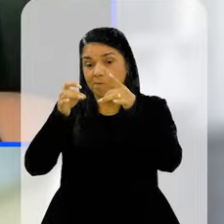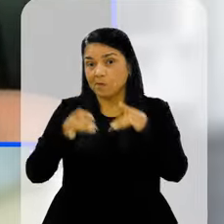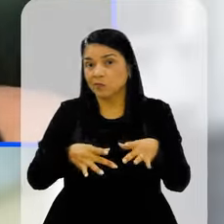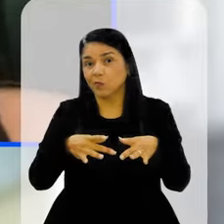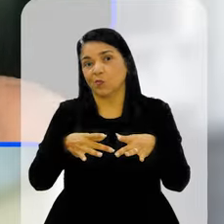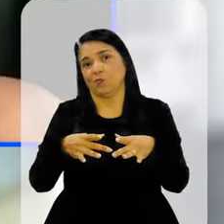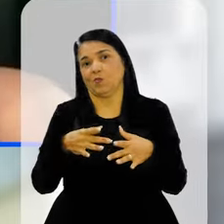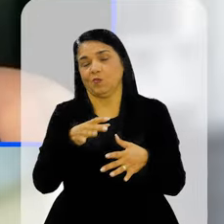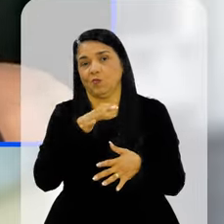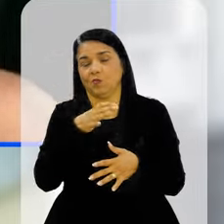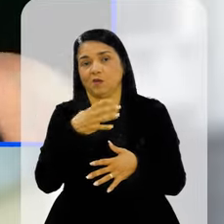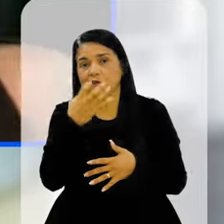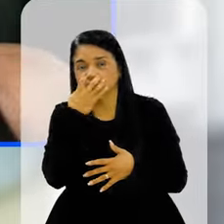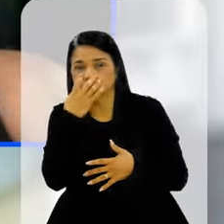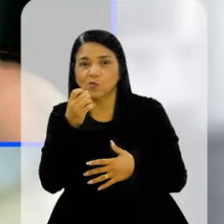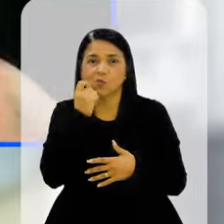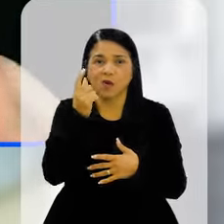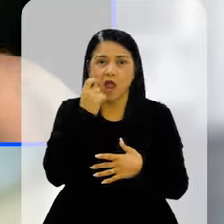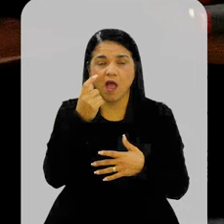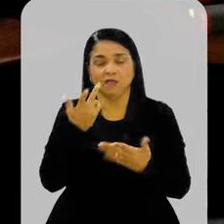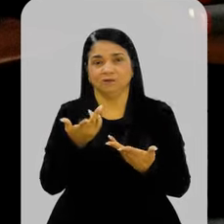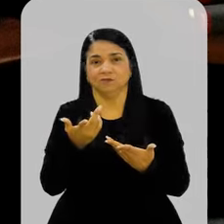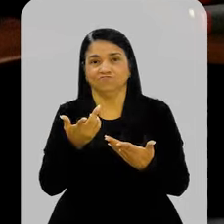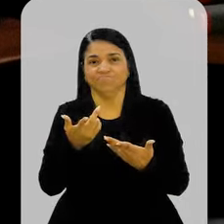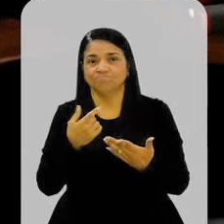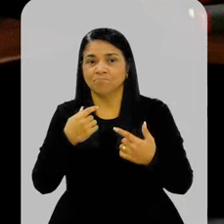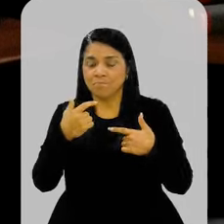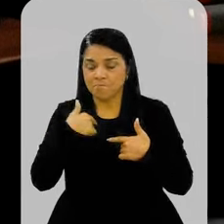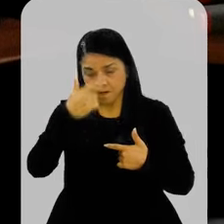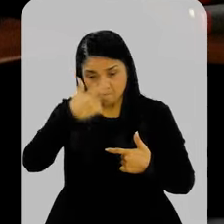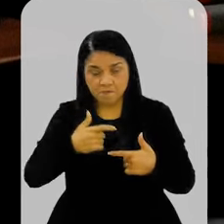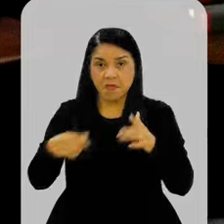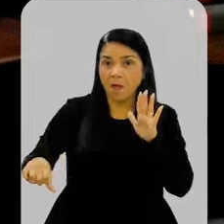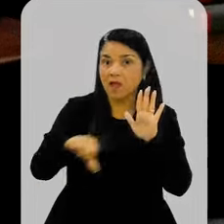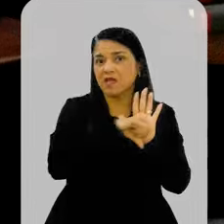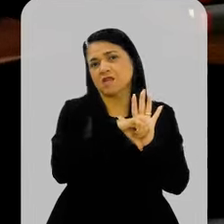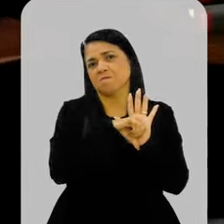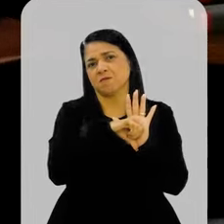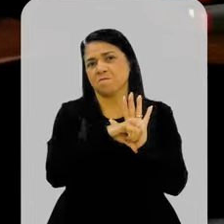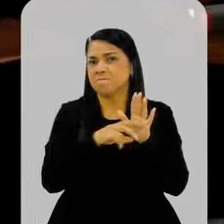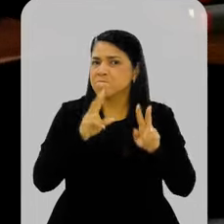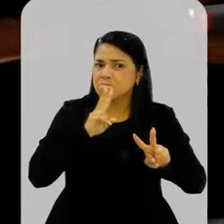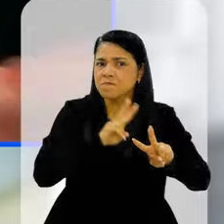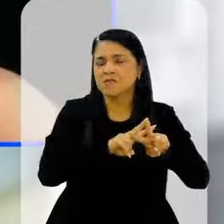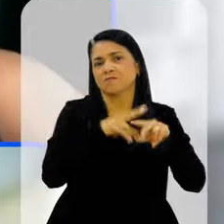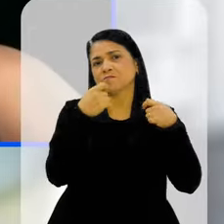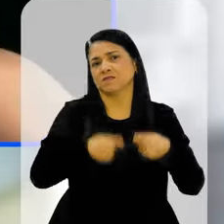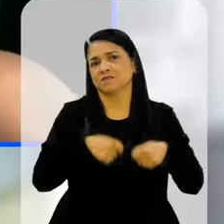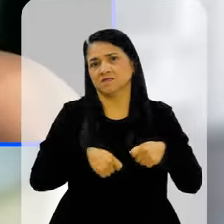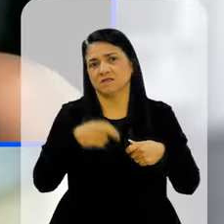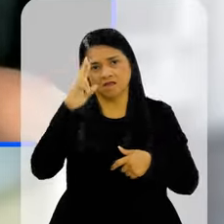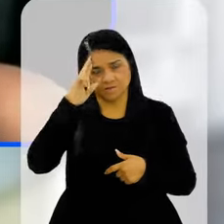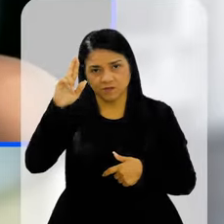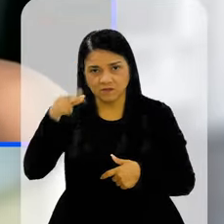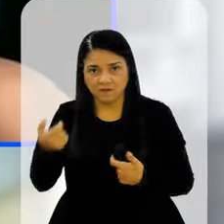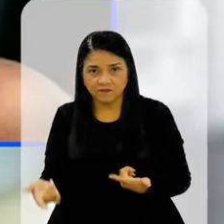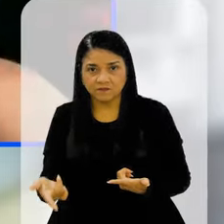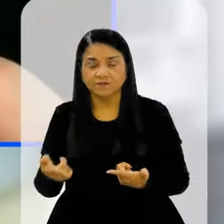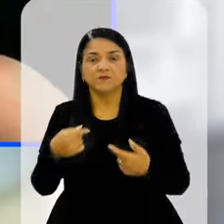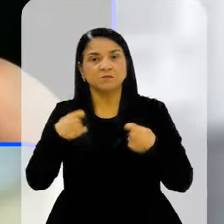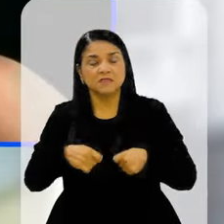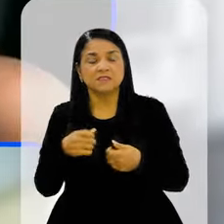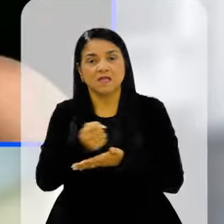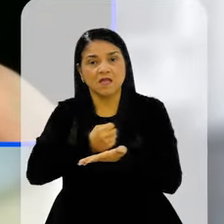mim tinham que ser presos, entendeu? Para mim isso é um crime. Então a realidade lá é, as pessoas têm que adotar, as pessoas têm que ajudar,